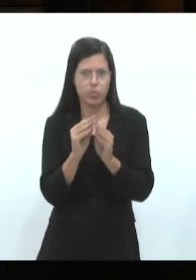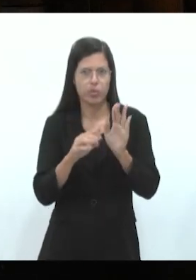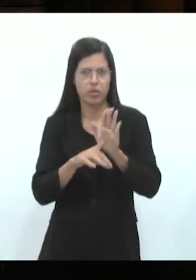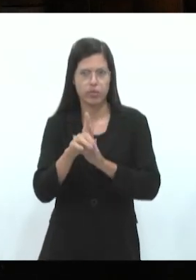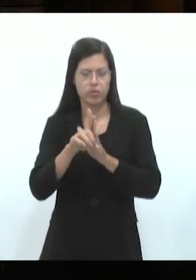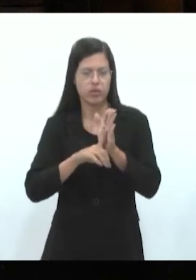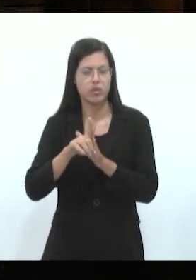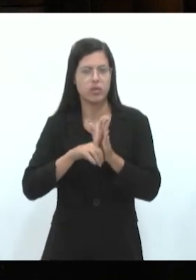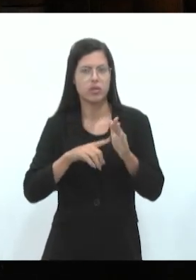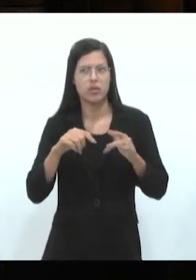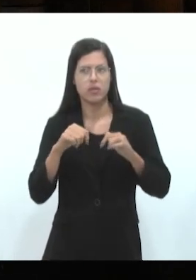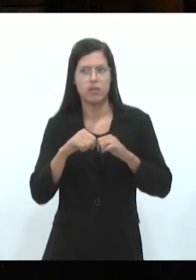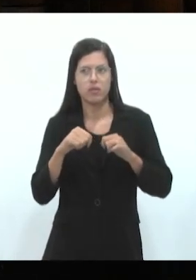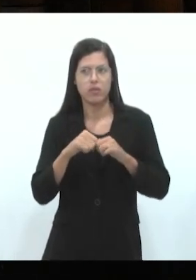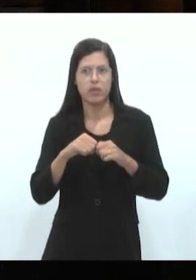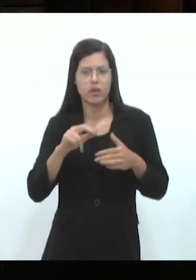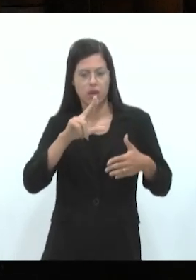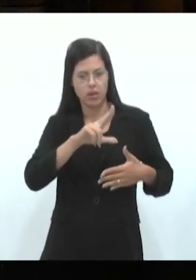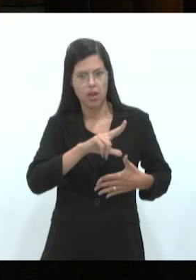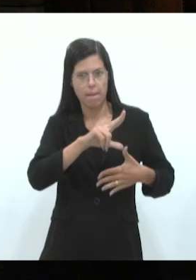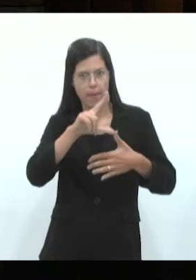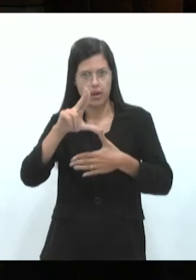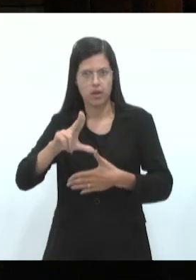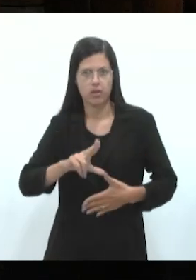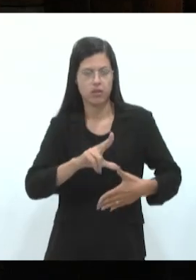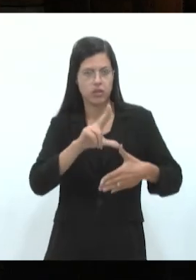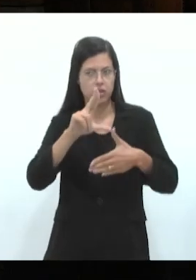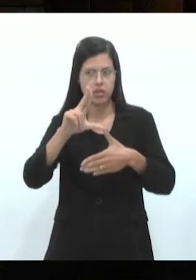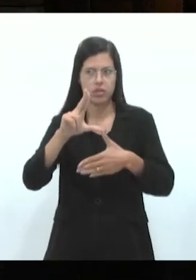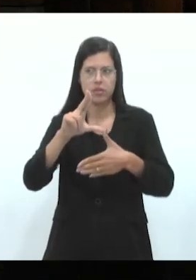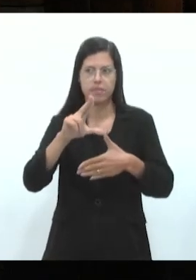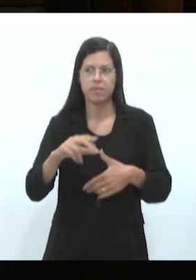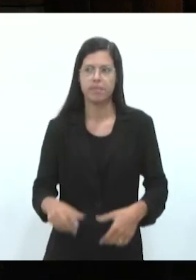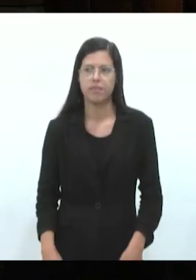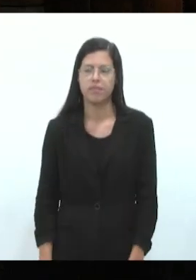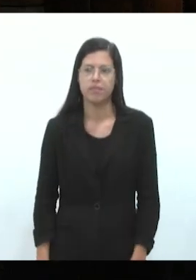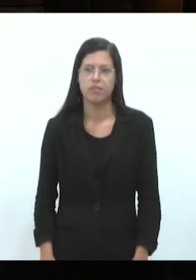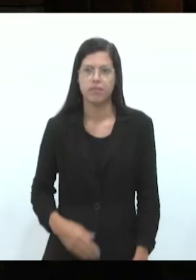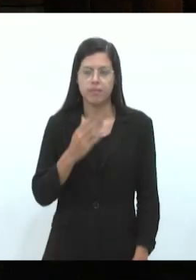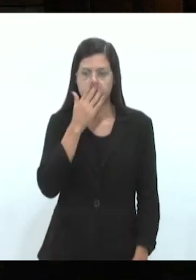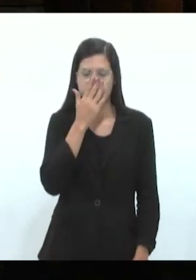pesquisa feita na América Latina, né,